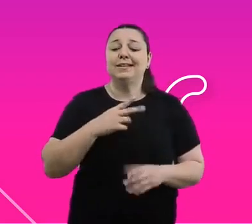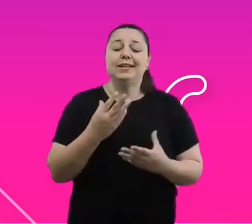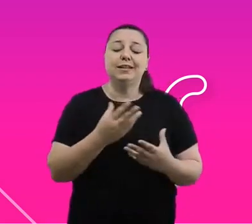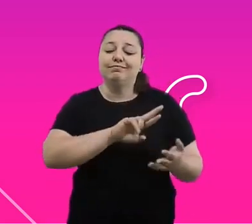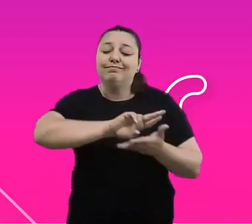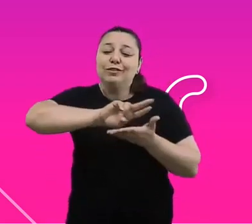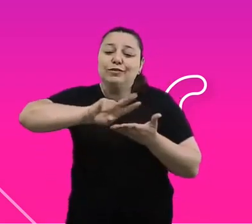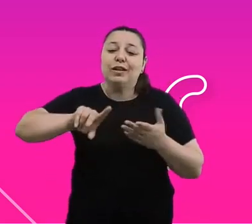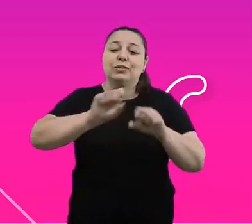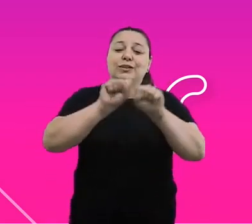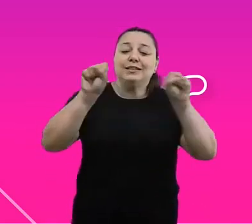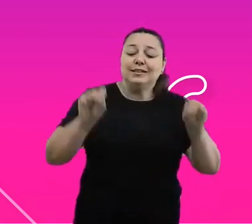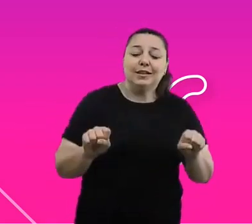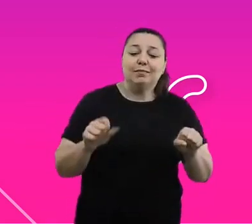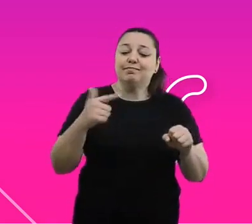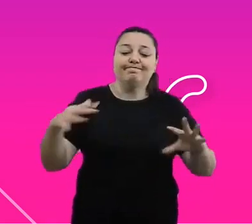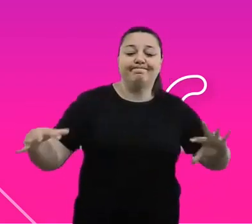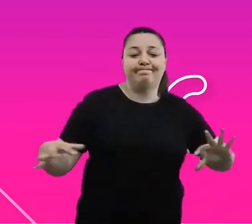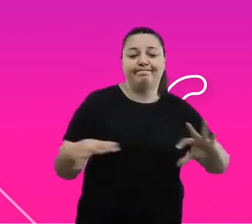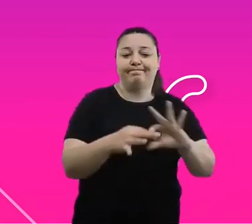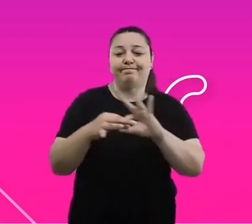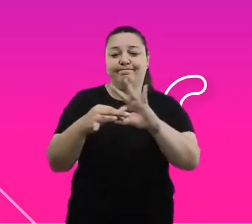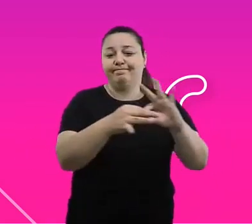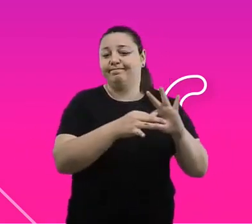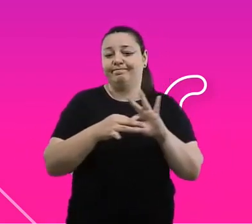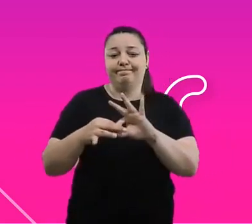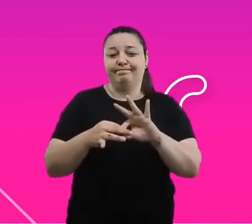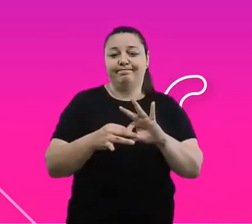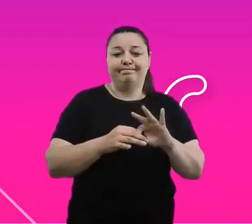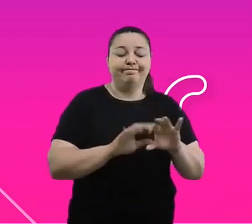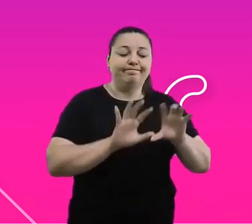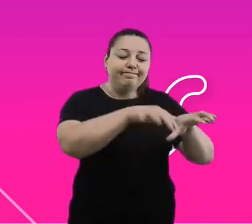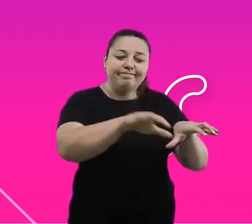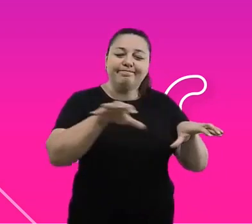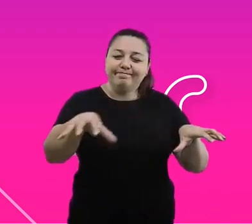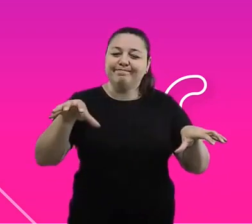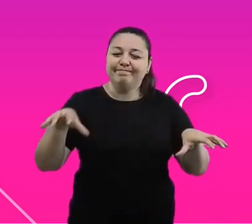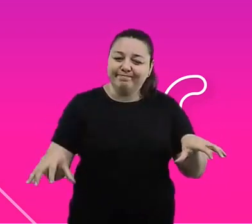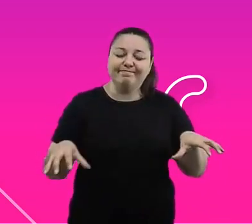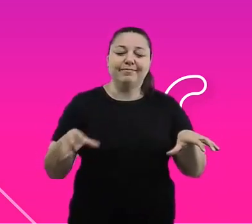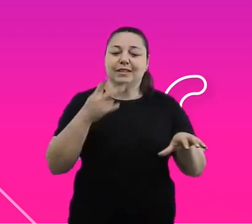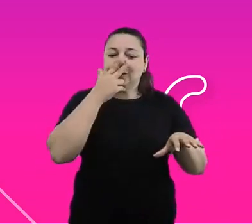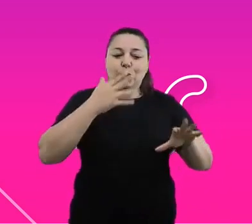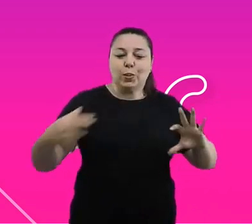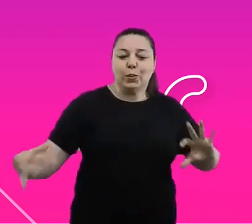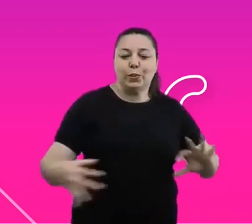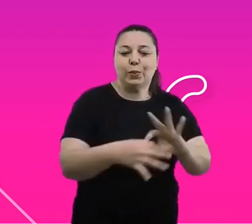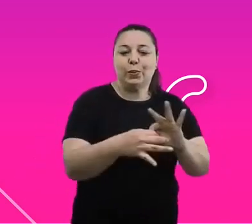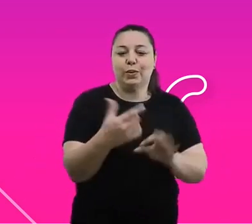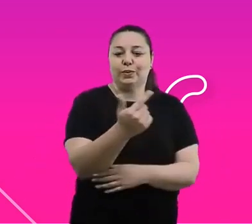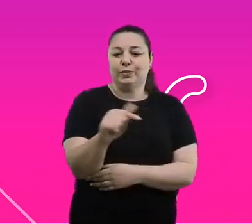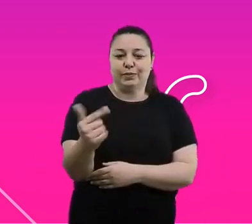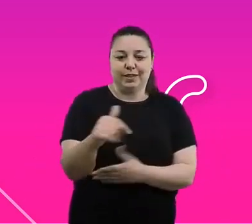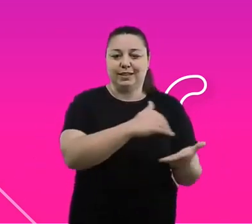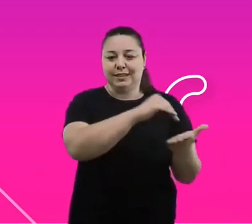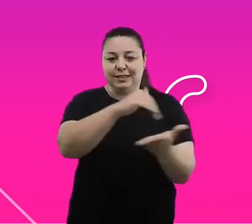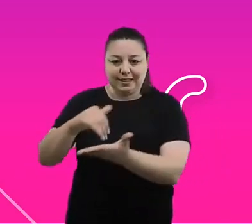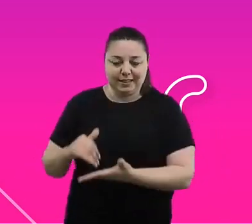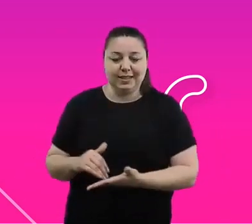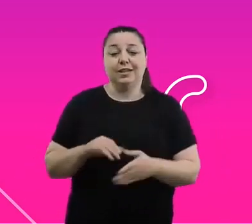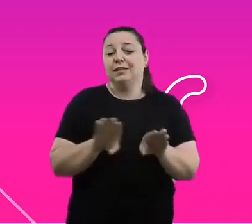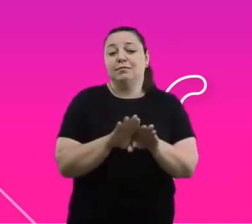da governança interna da Secretaria. E eles também não conseguem suprir todas as demandas de informação que a gente precisa, o que